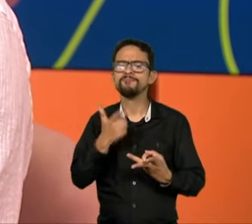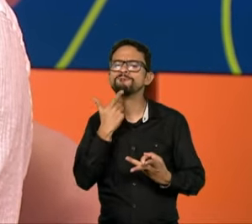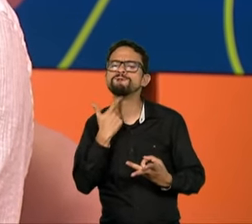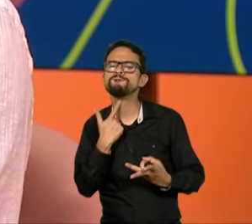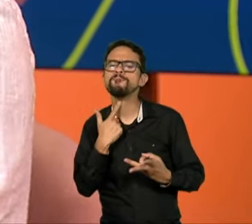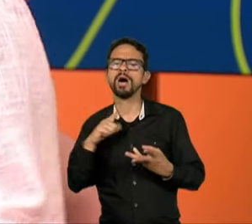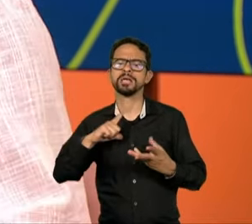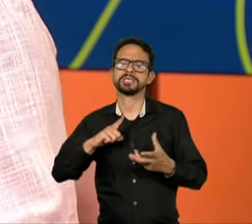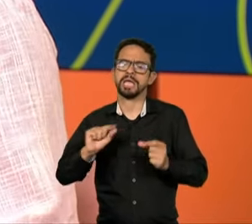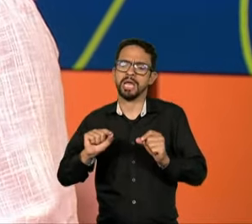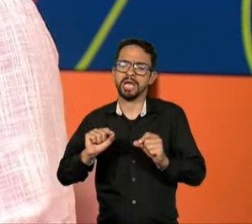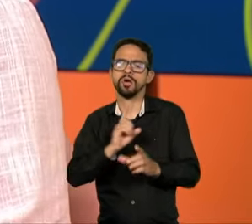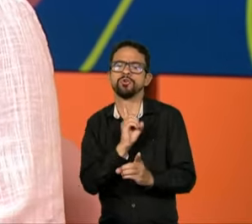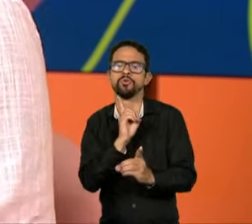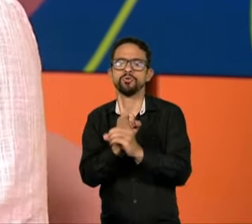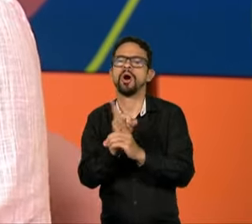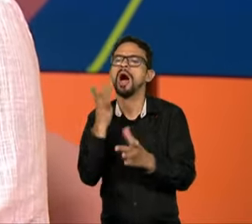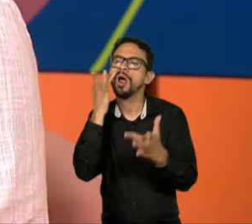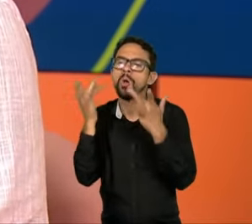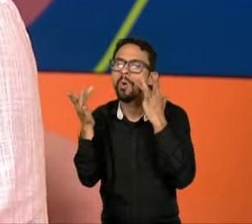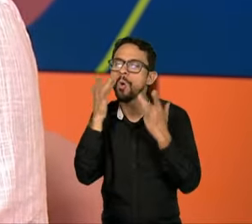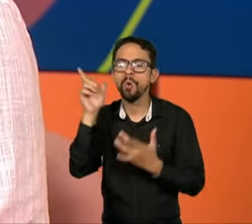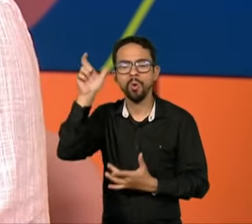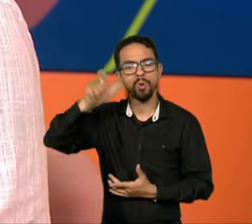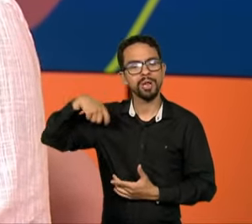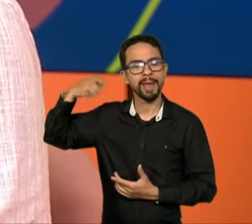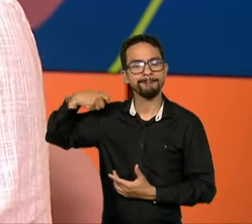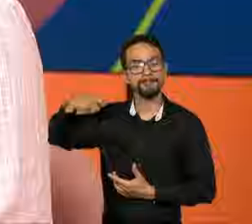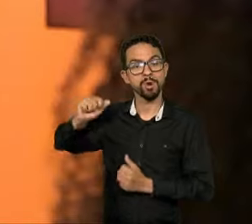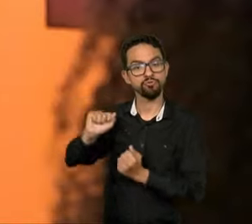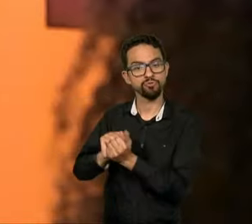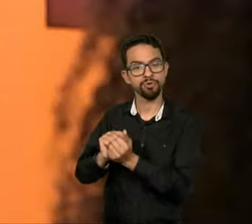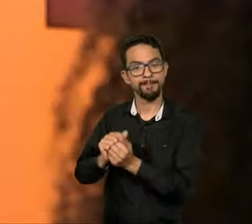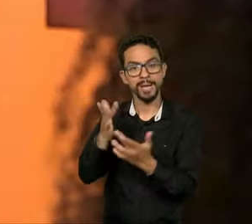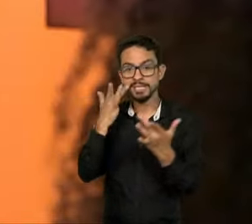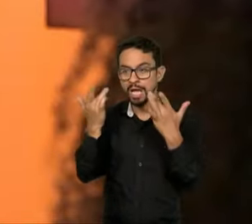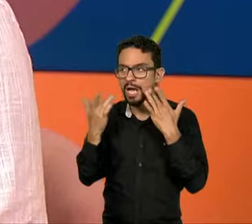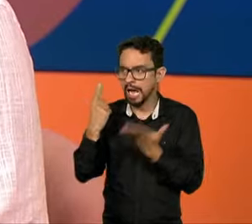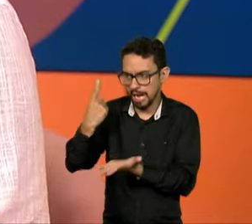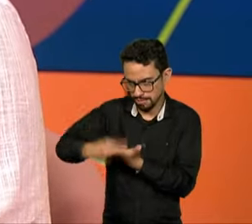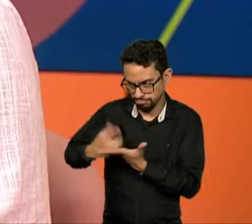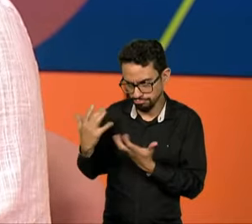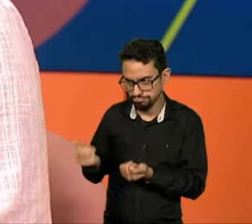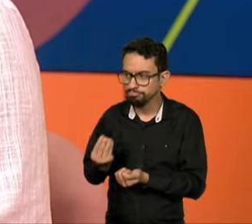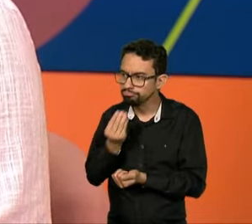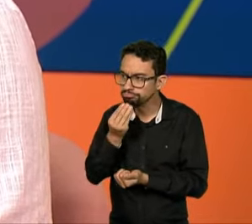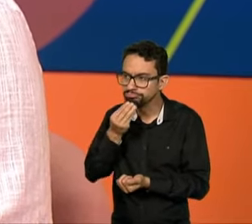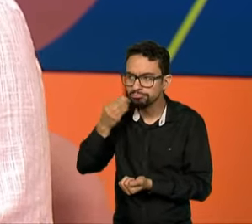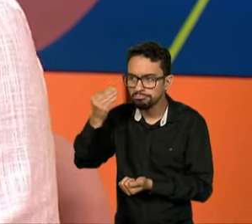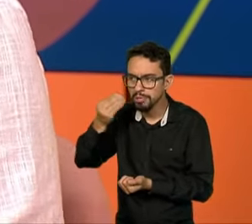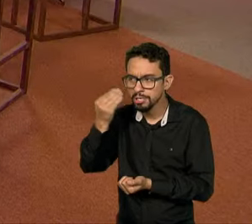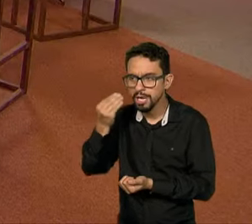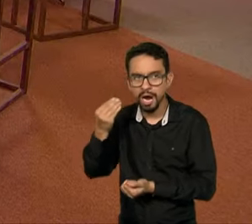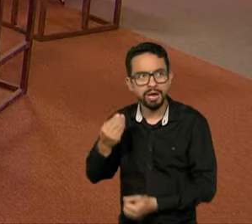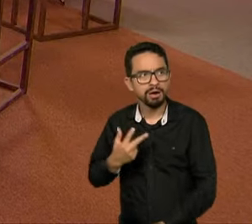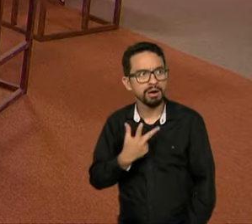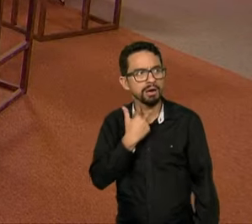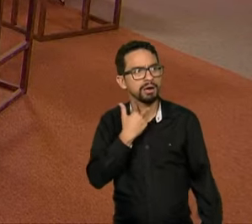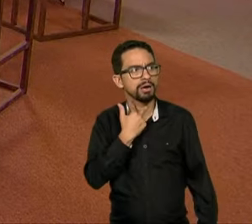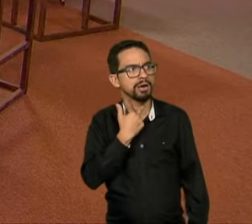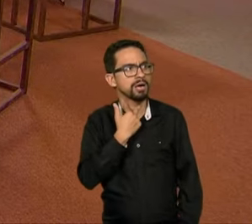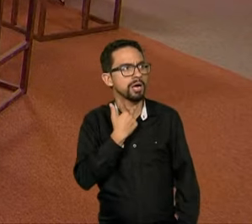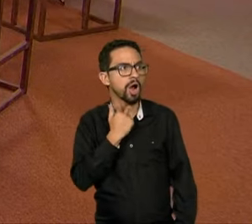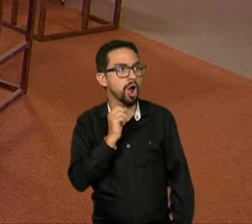aí, preciso de achar um ator para ser o meu partner na peça. Meu Jesus. Nossa, você toparia fazer um teste? Você arrasou nessa frase. Eu falei, vou